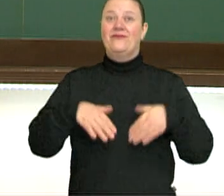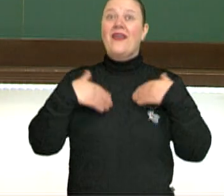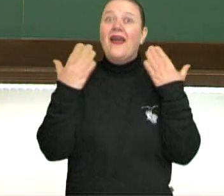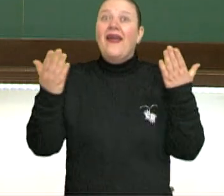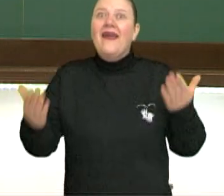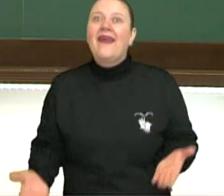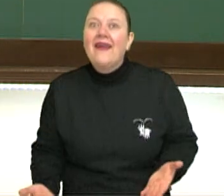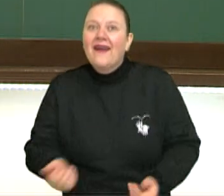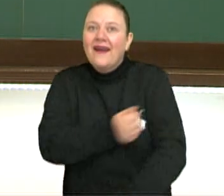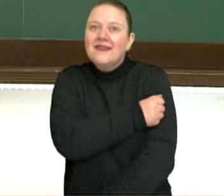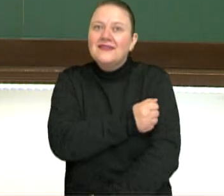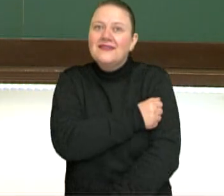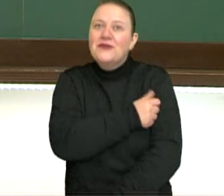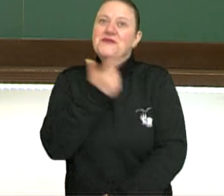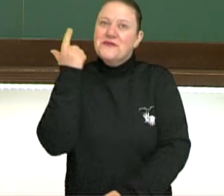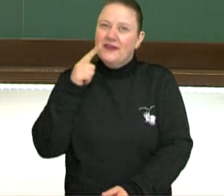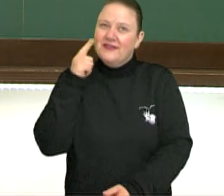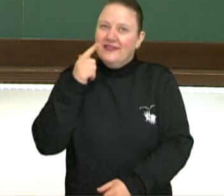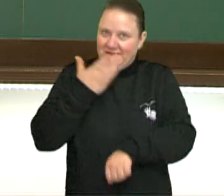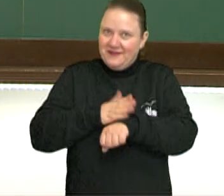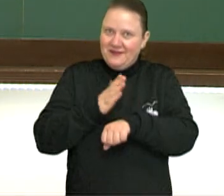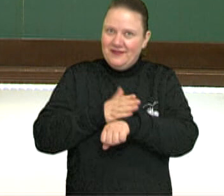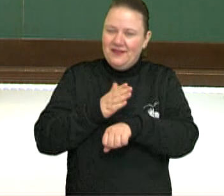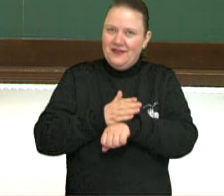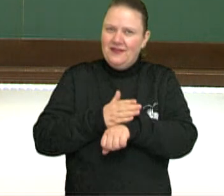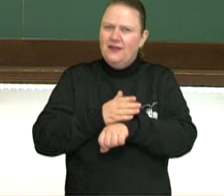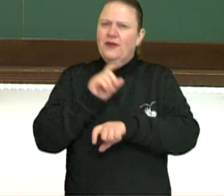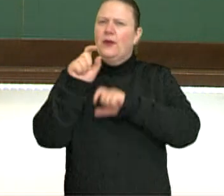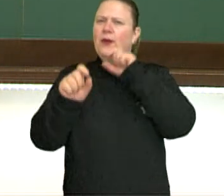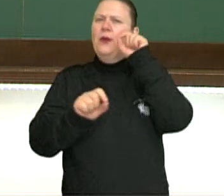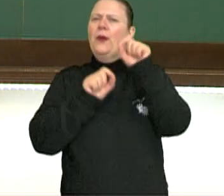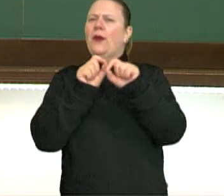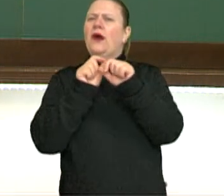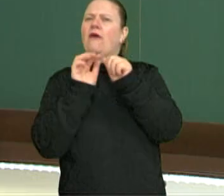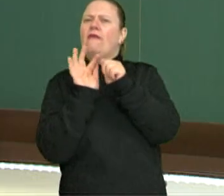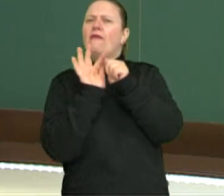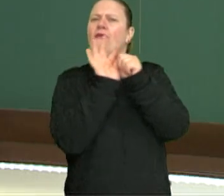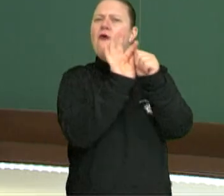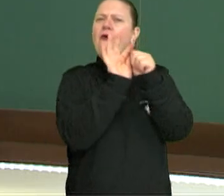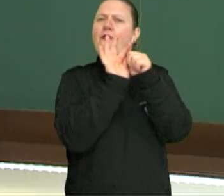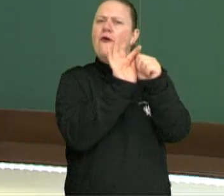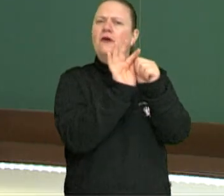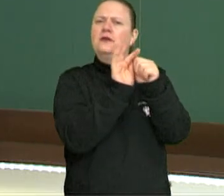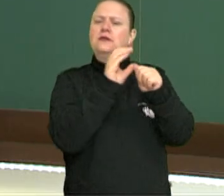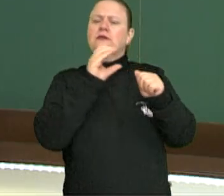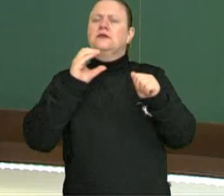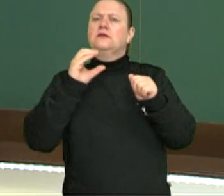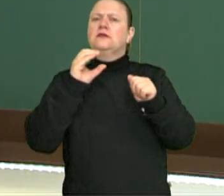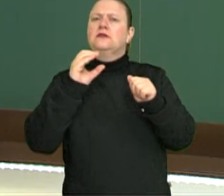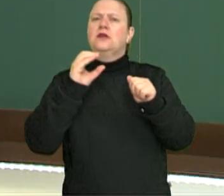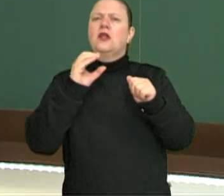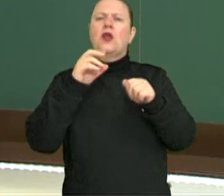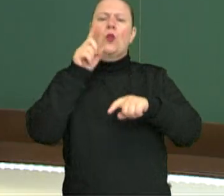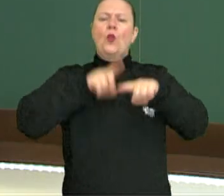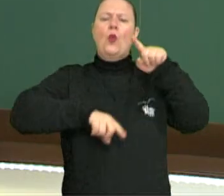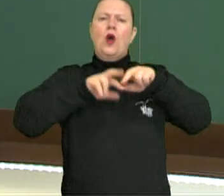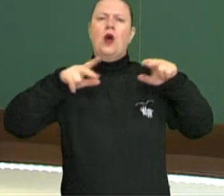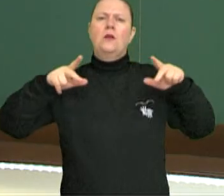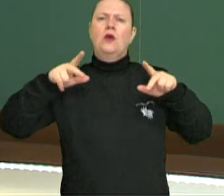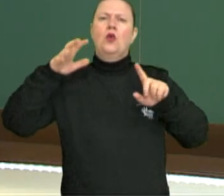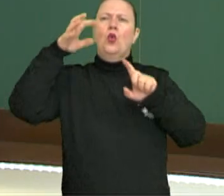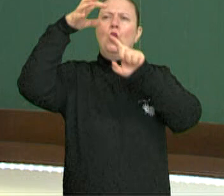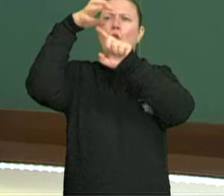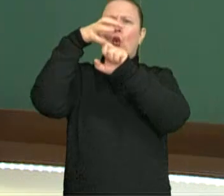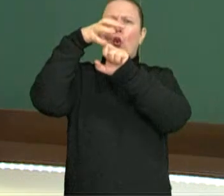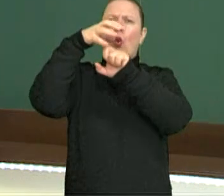E aí, meus queridos, conseguiram resolver? Qual é essa força centrípeta que faz com que os objetos eles não caem, que eles fiquem em órbita, como está